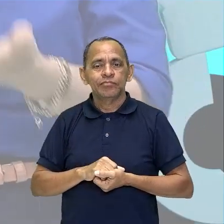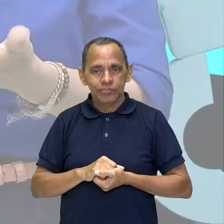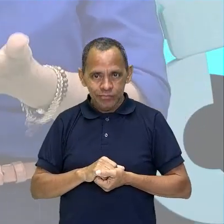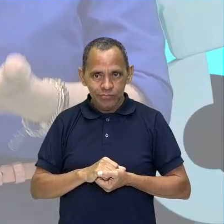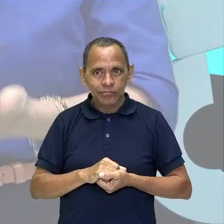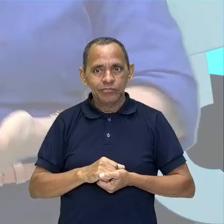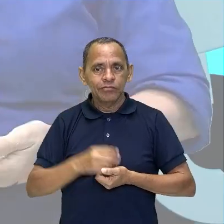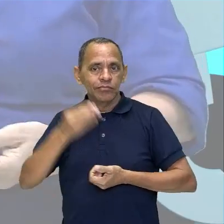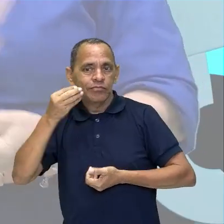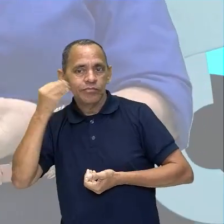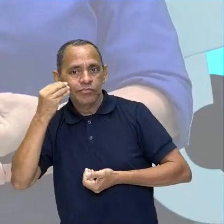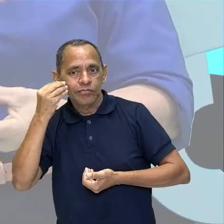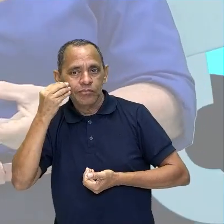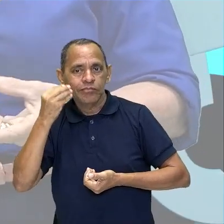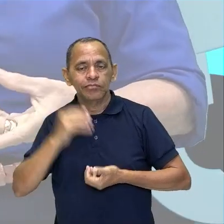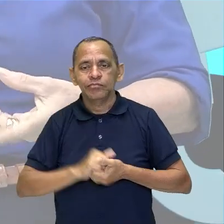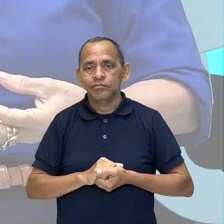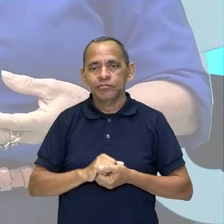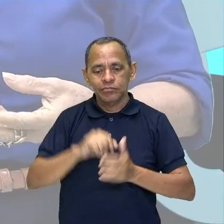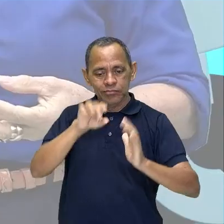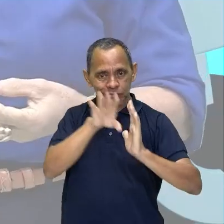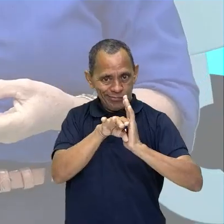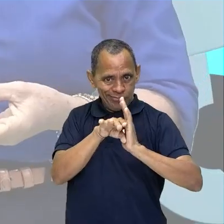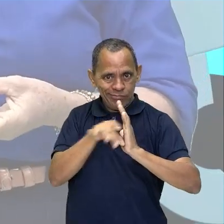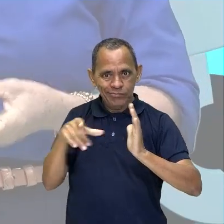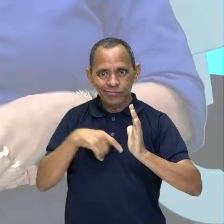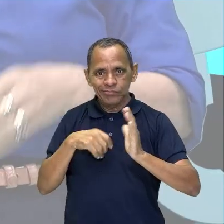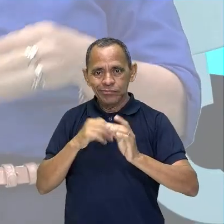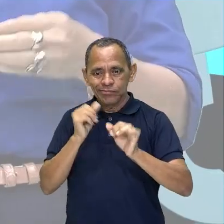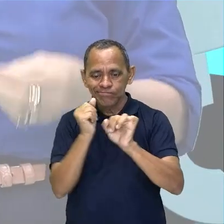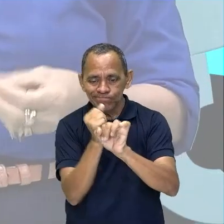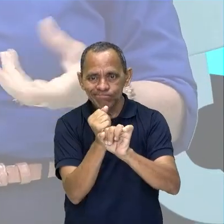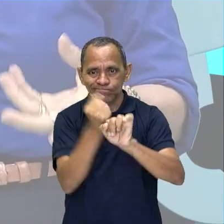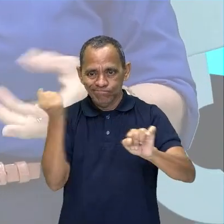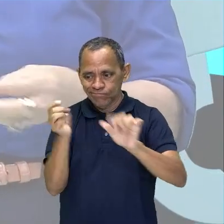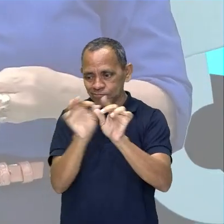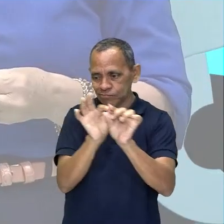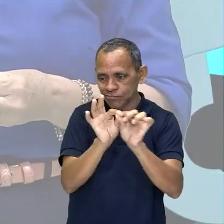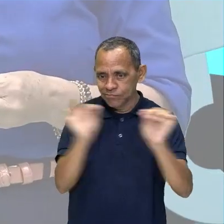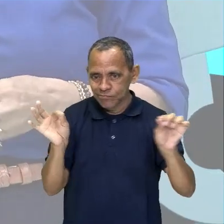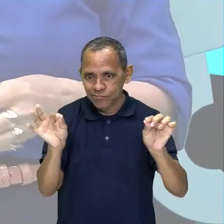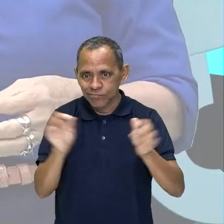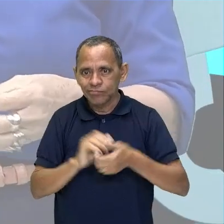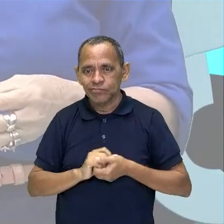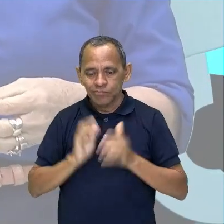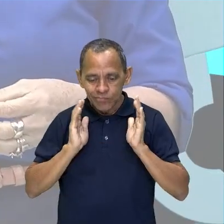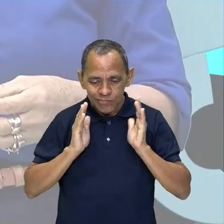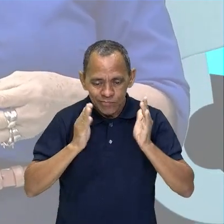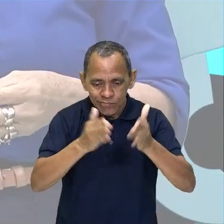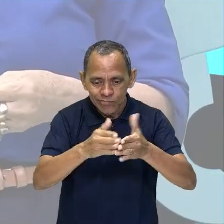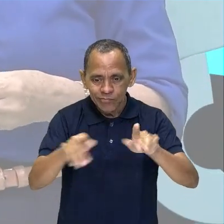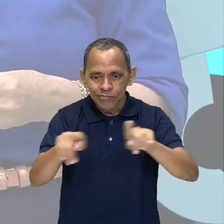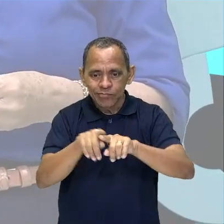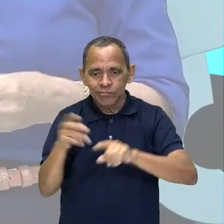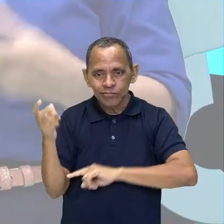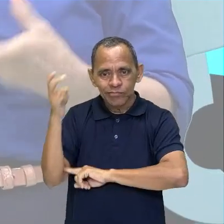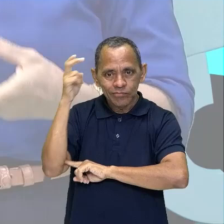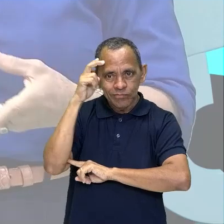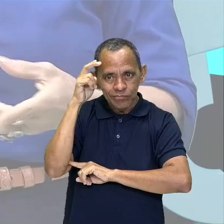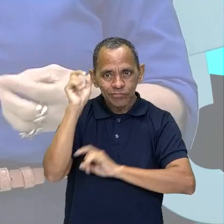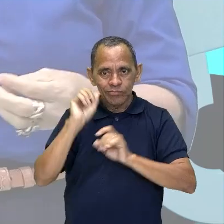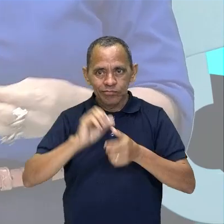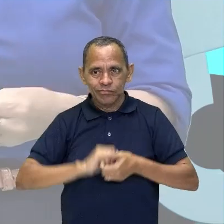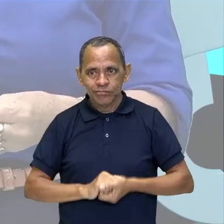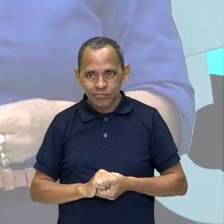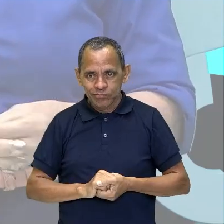essa quebra, né, com a linearidade e a centralidade, com a cultura e aí